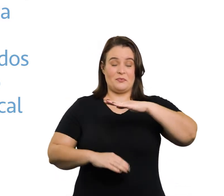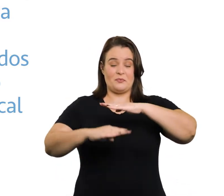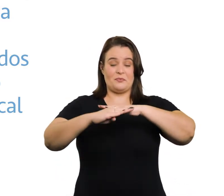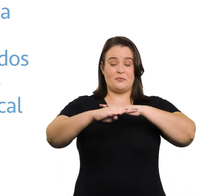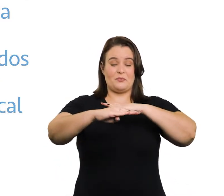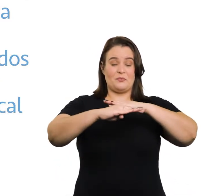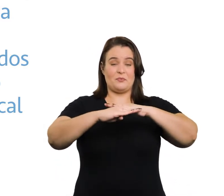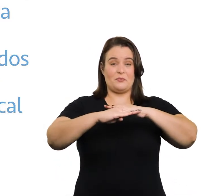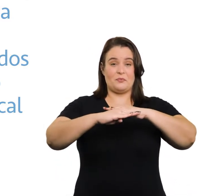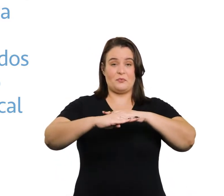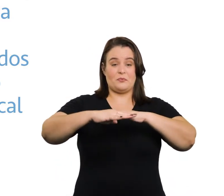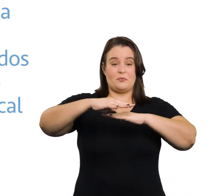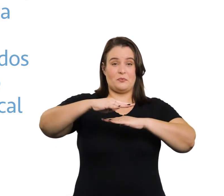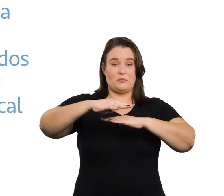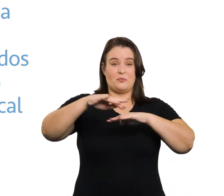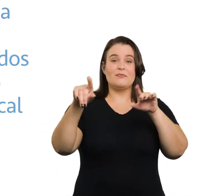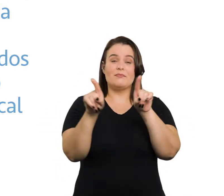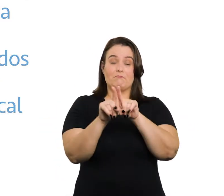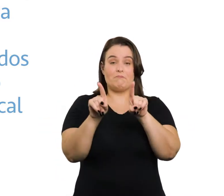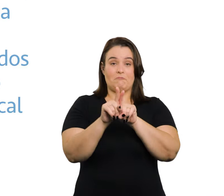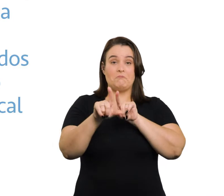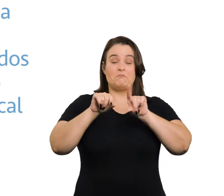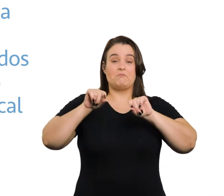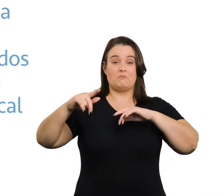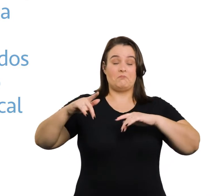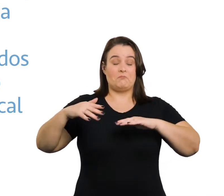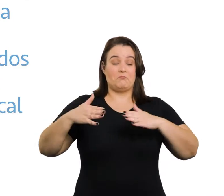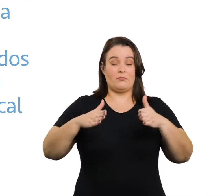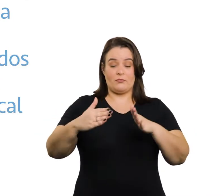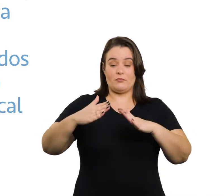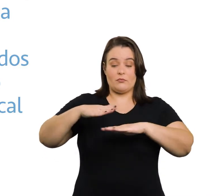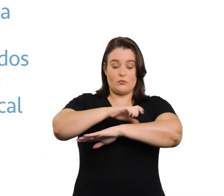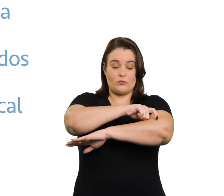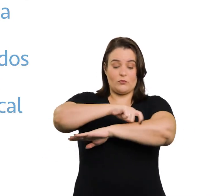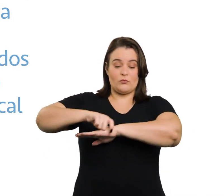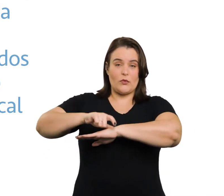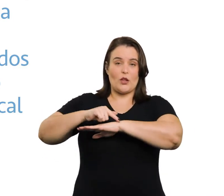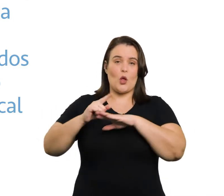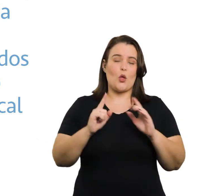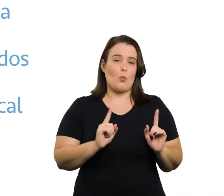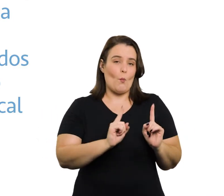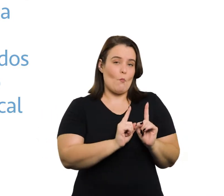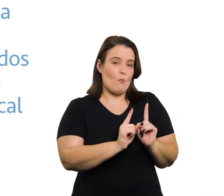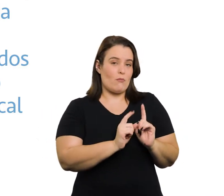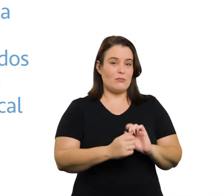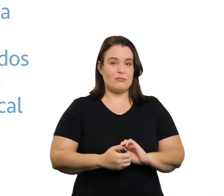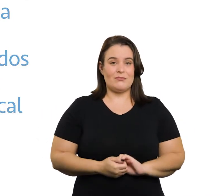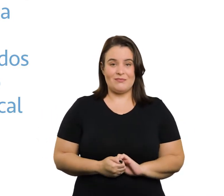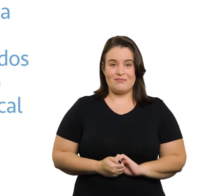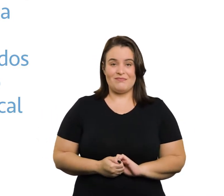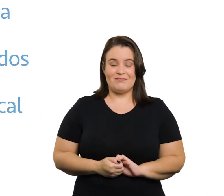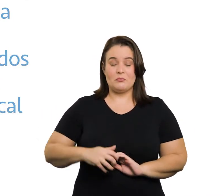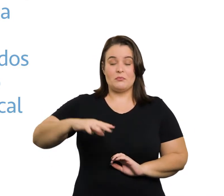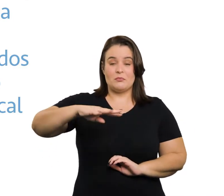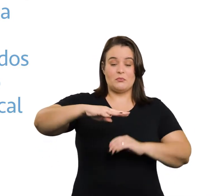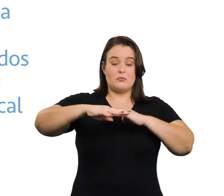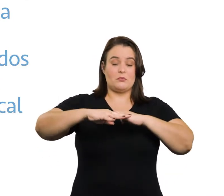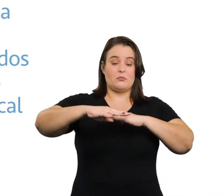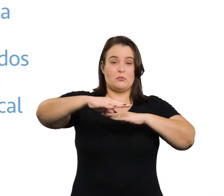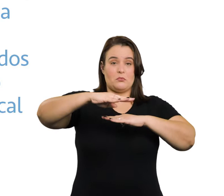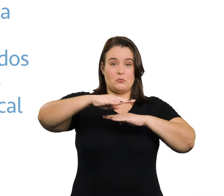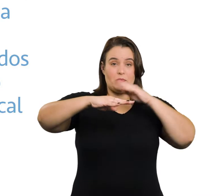é também uma opção de travessia em calçadas estreitas. As faixas elevadas priorizam a circulação